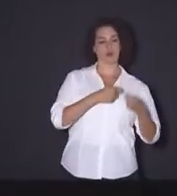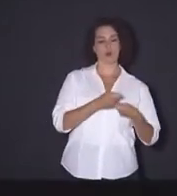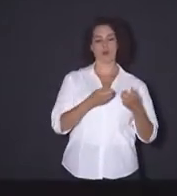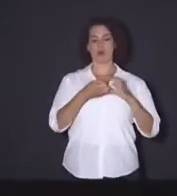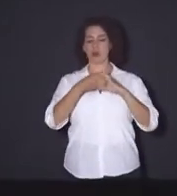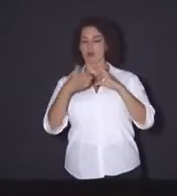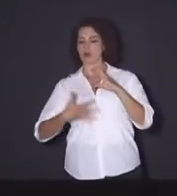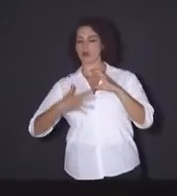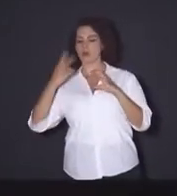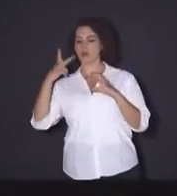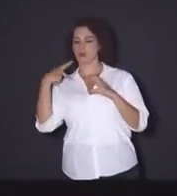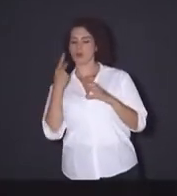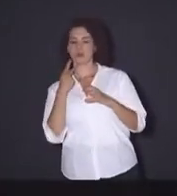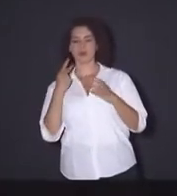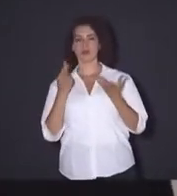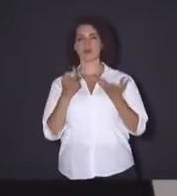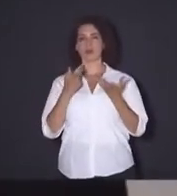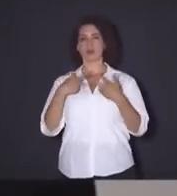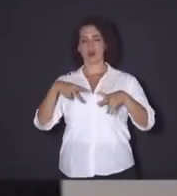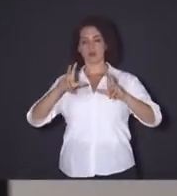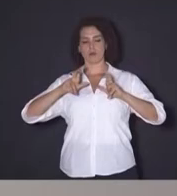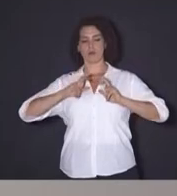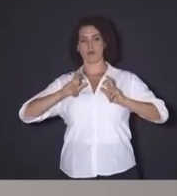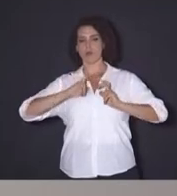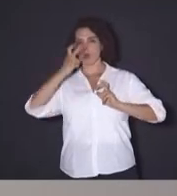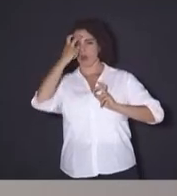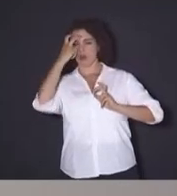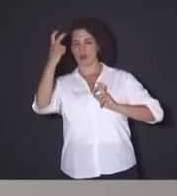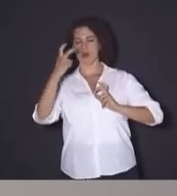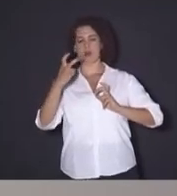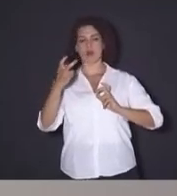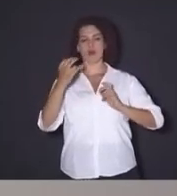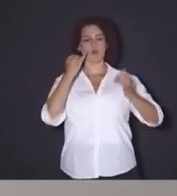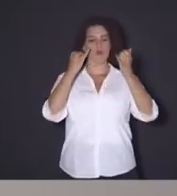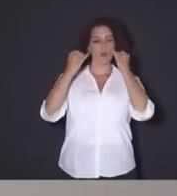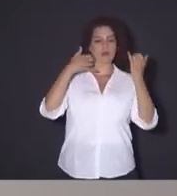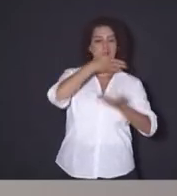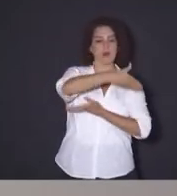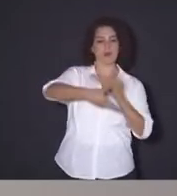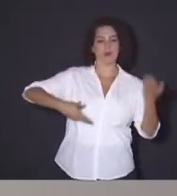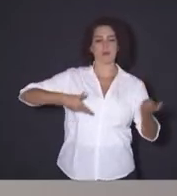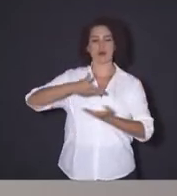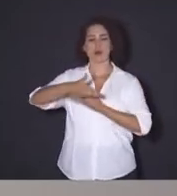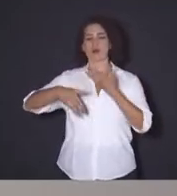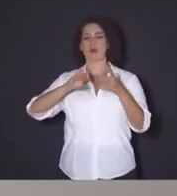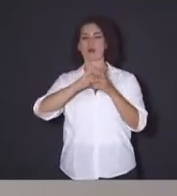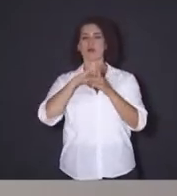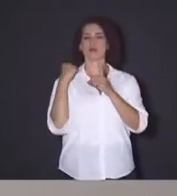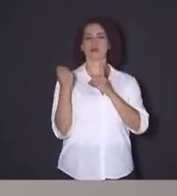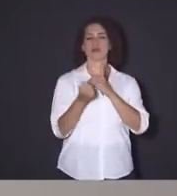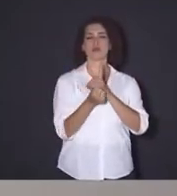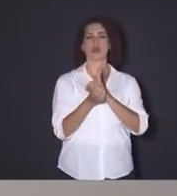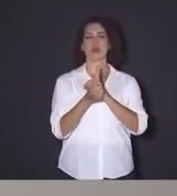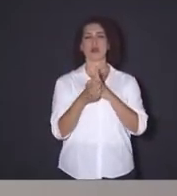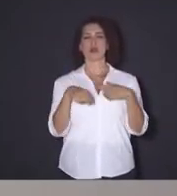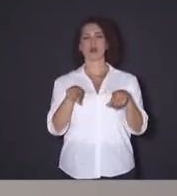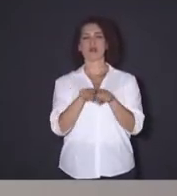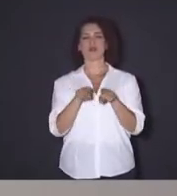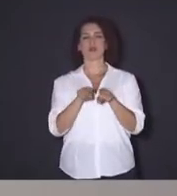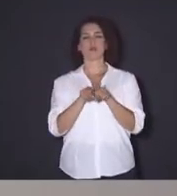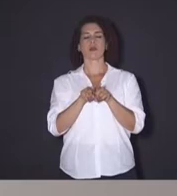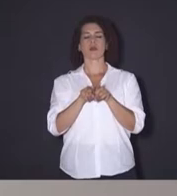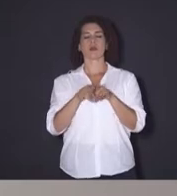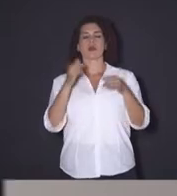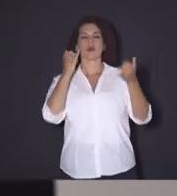aspectos da propriedade intelectual, de como circula a informação hoje na sociedade, da dimensão viral das